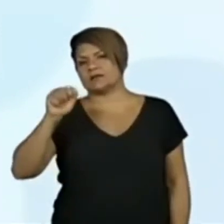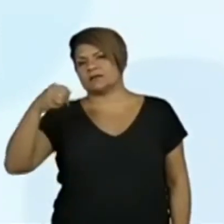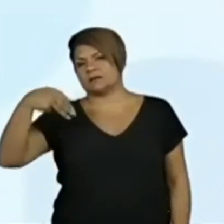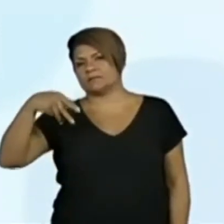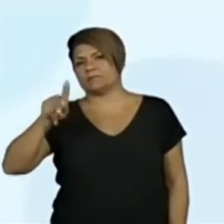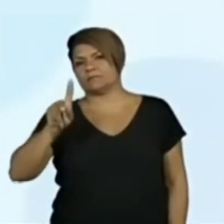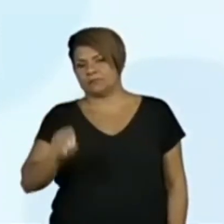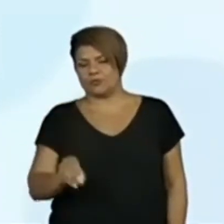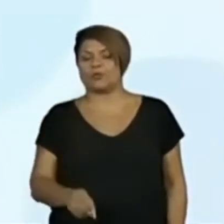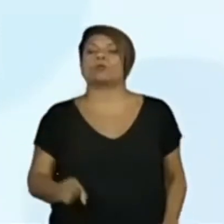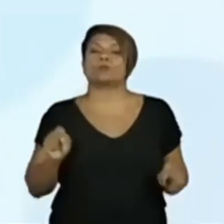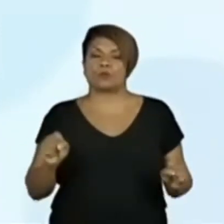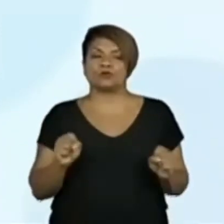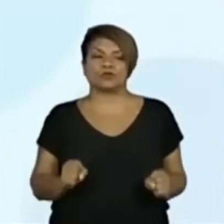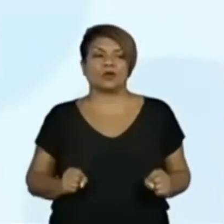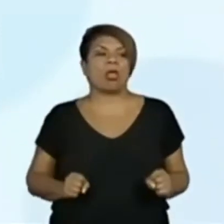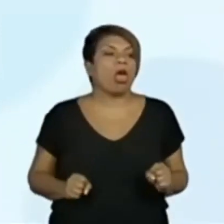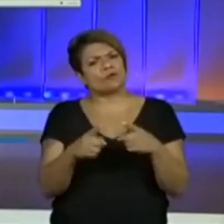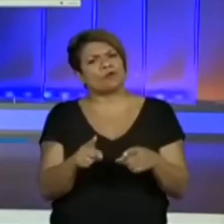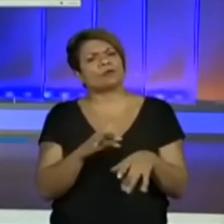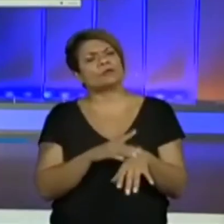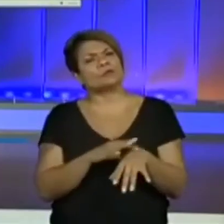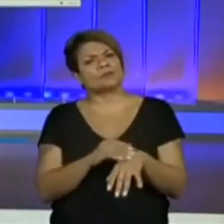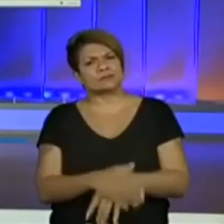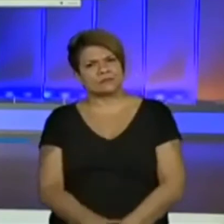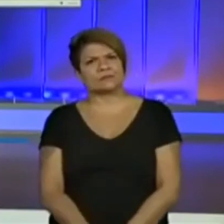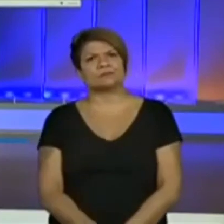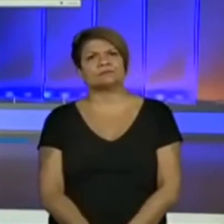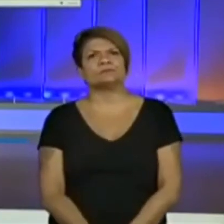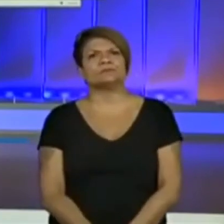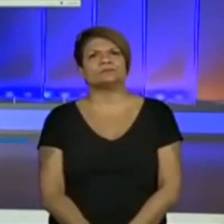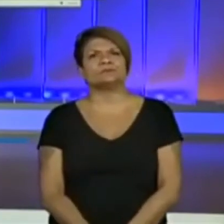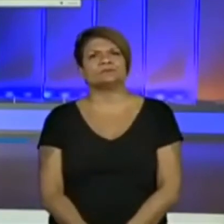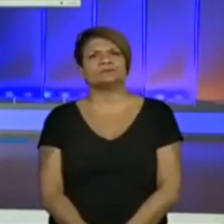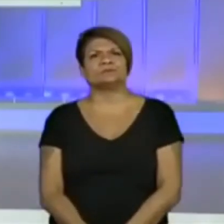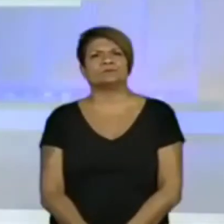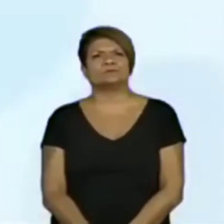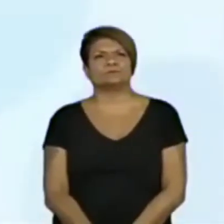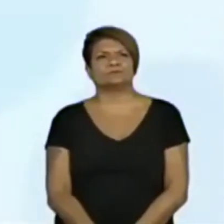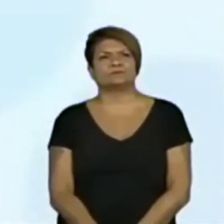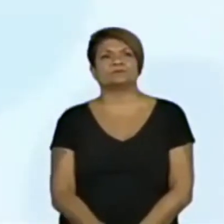tosse, do espirro ou fala. Tenho aqui uma tabela